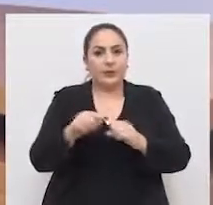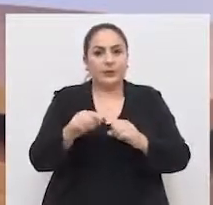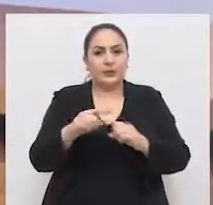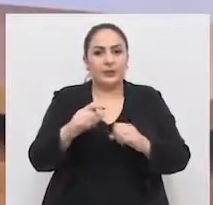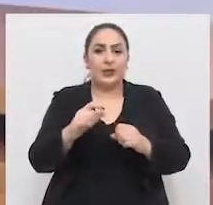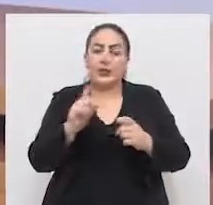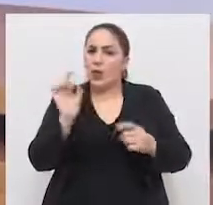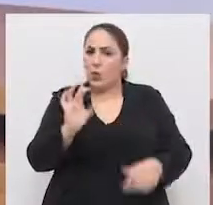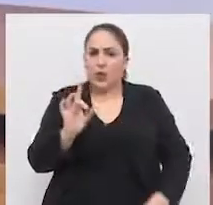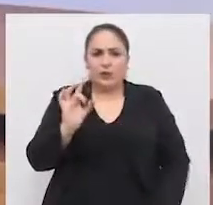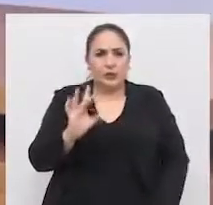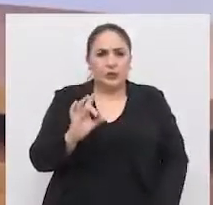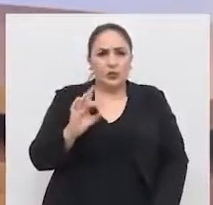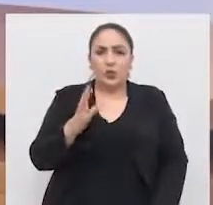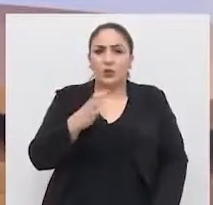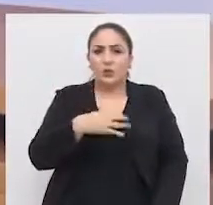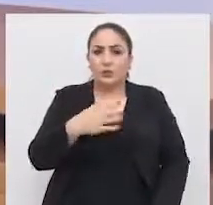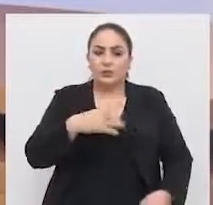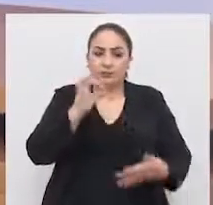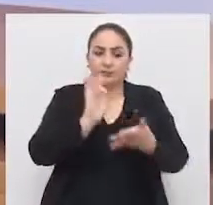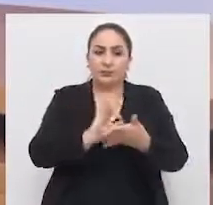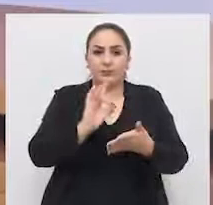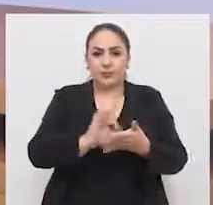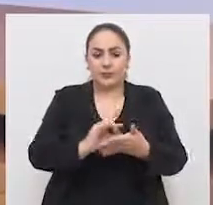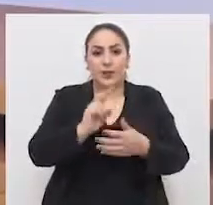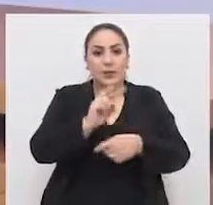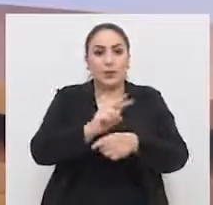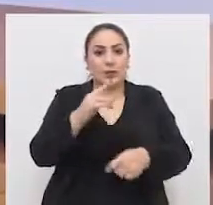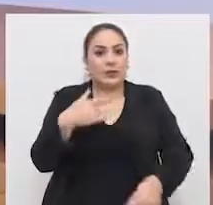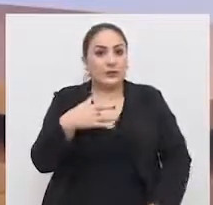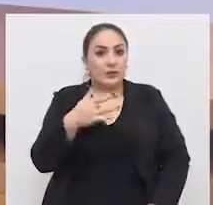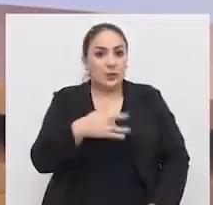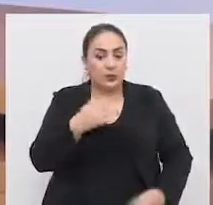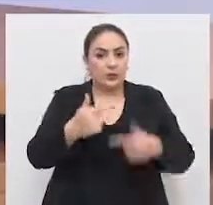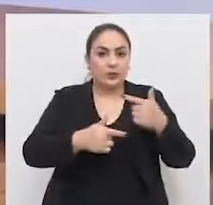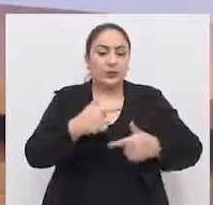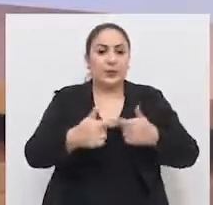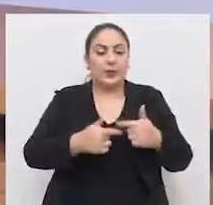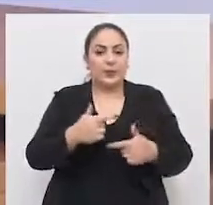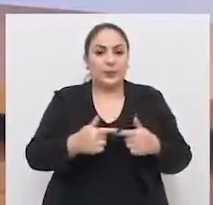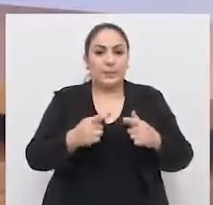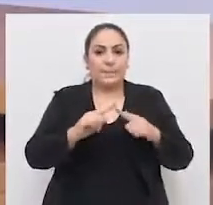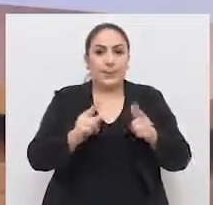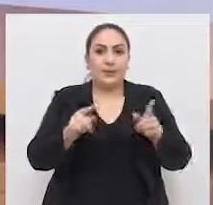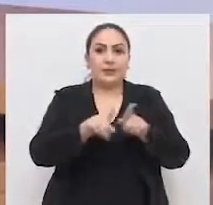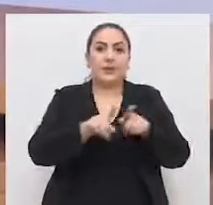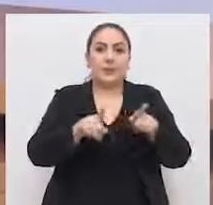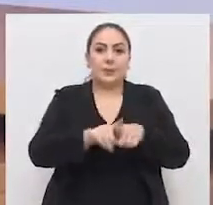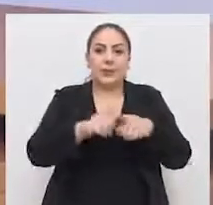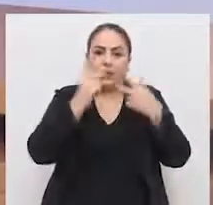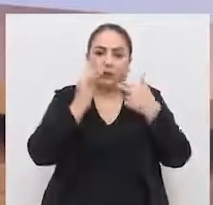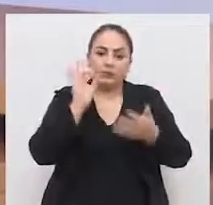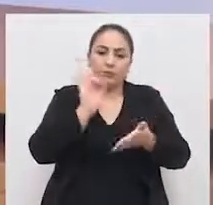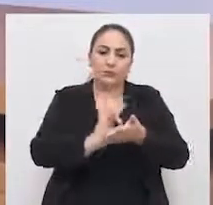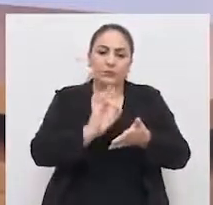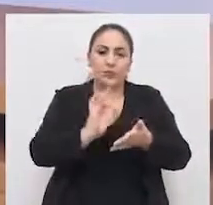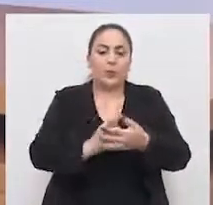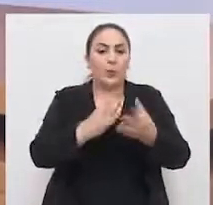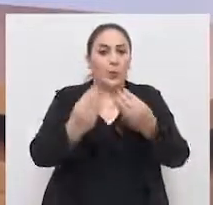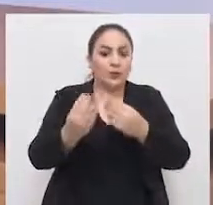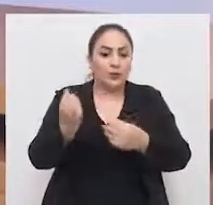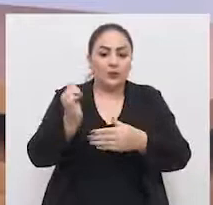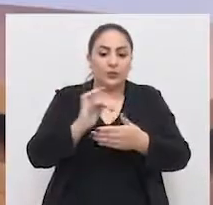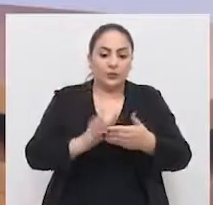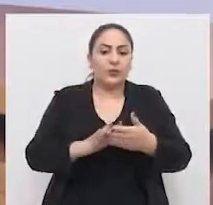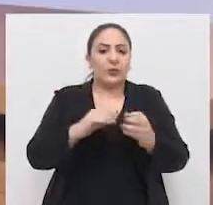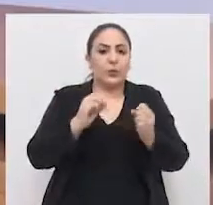se tornou não somente uma forma eficaz de preservar a saúde dos trabalhadores, como também de garantir que